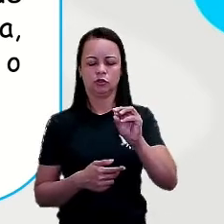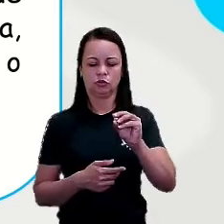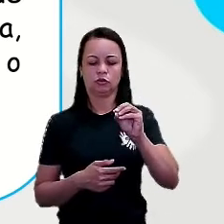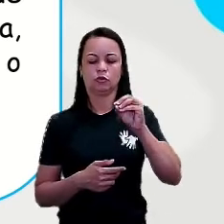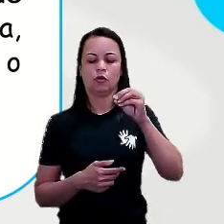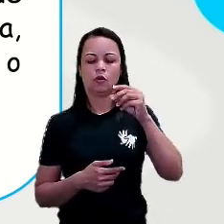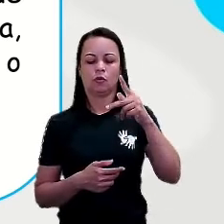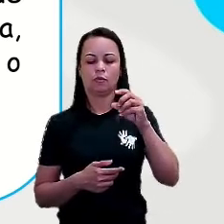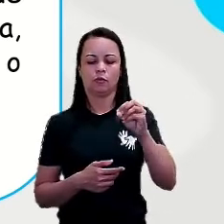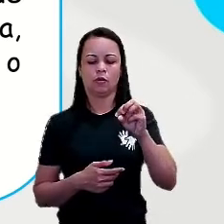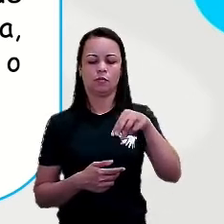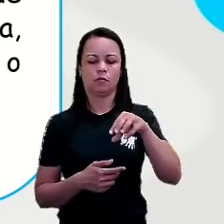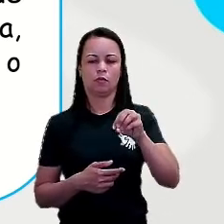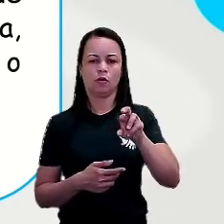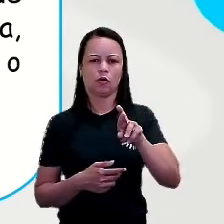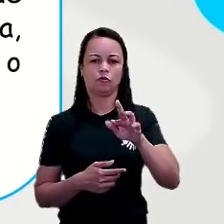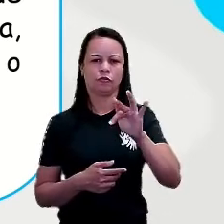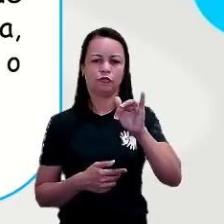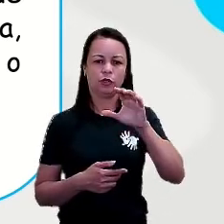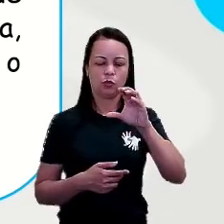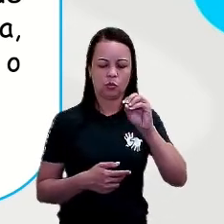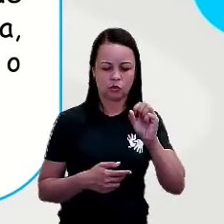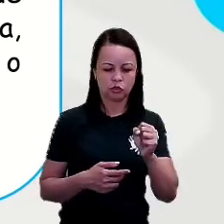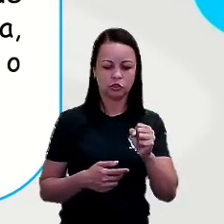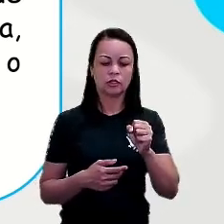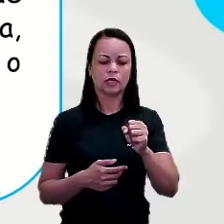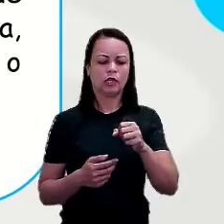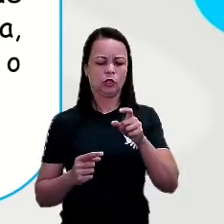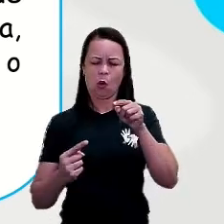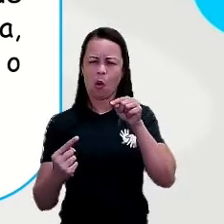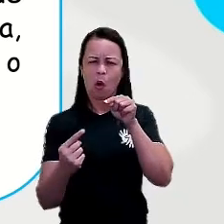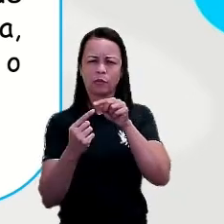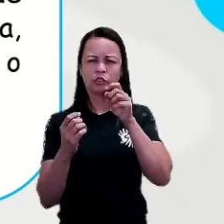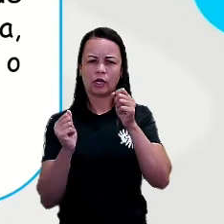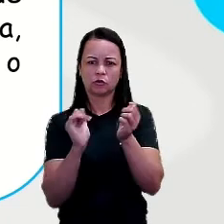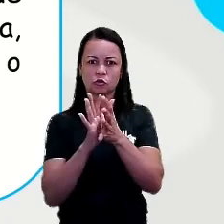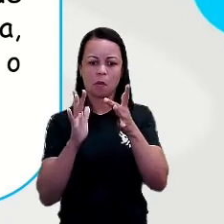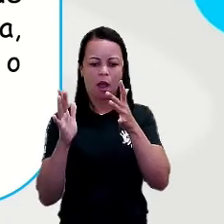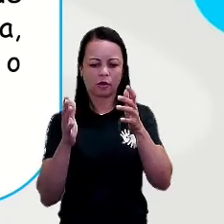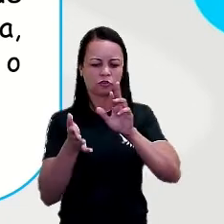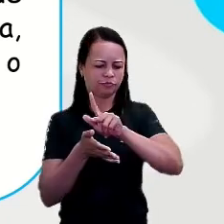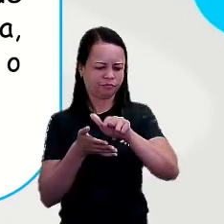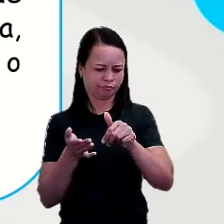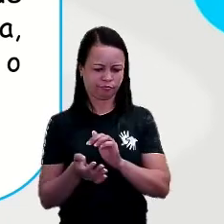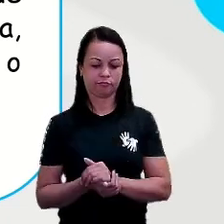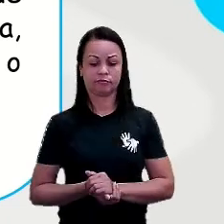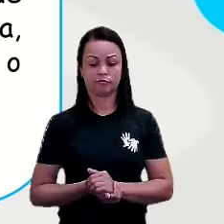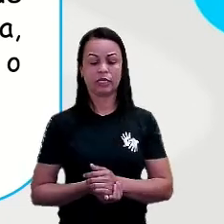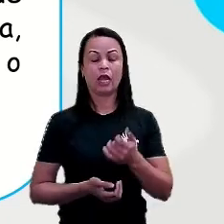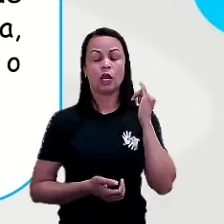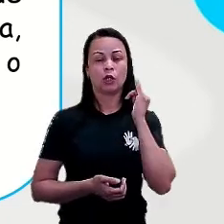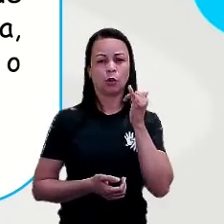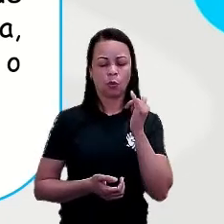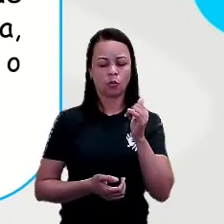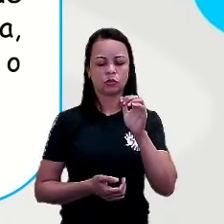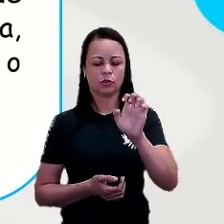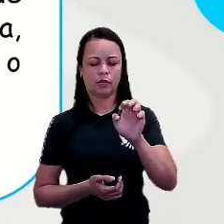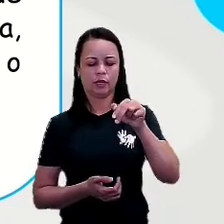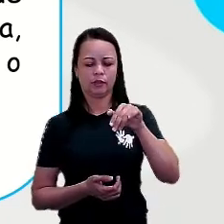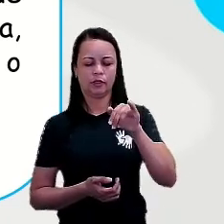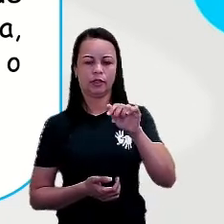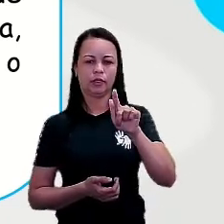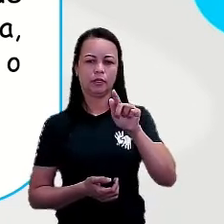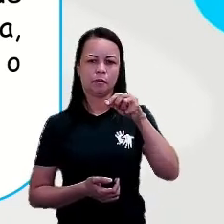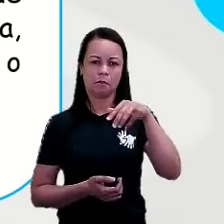antropomórficos, objetos mágicos. E o conto de enigma apresenta um crime ou um mistério a ser desvendado. Por esse motivo,